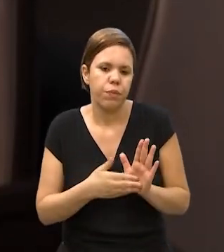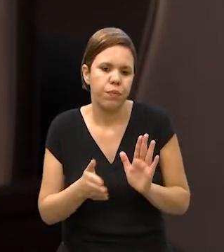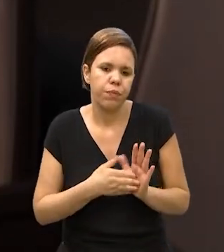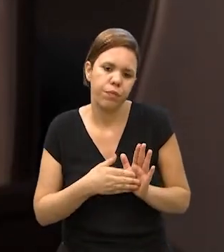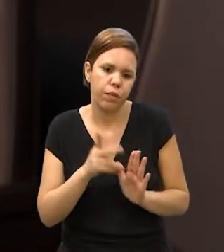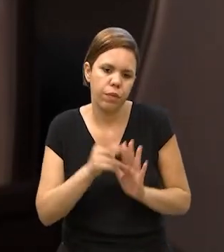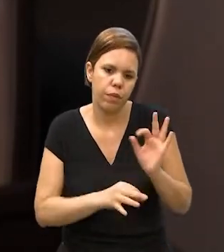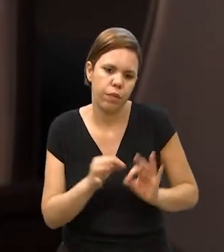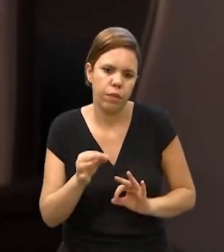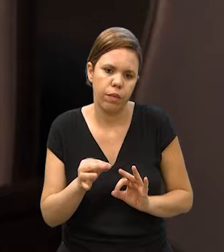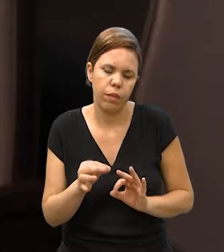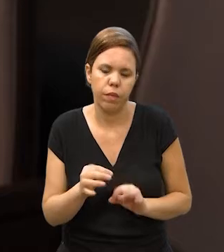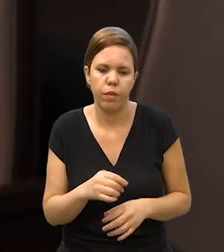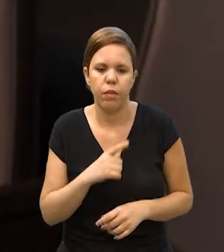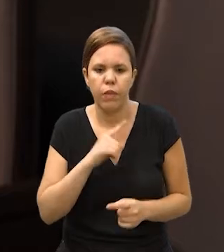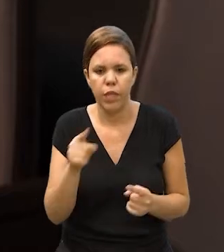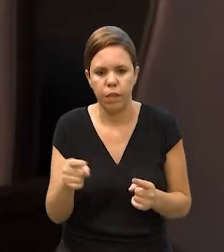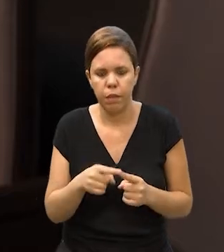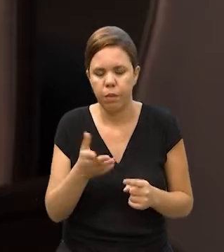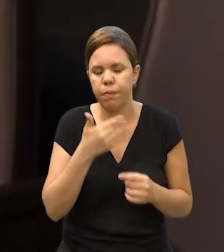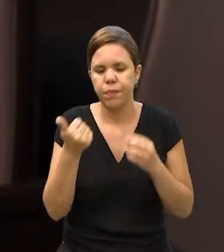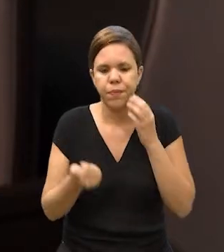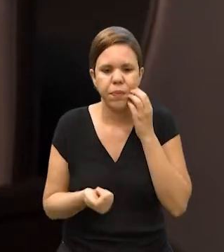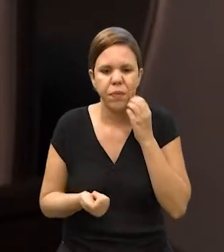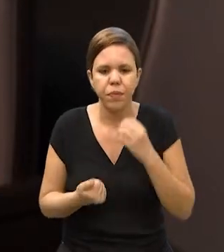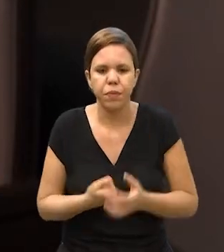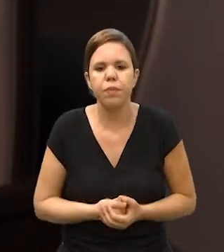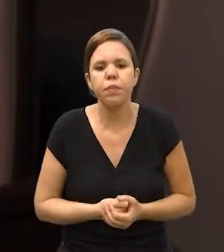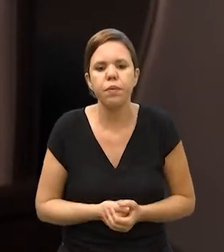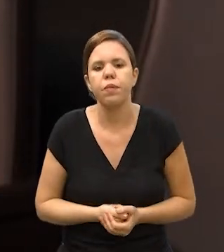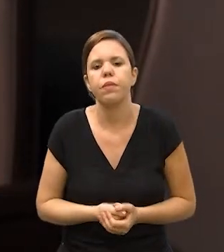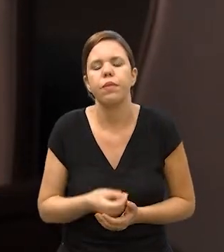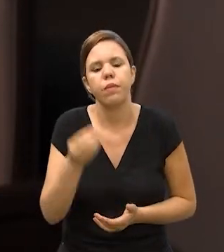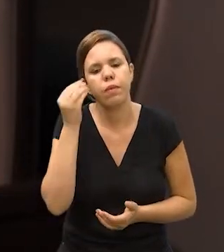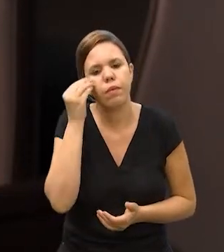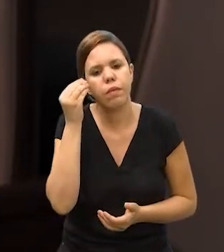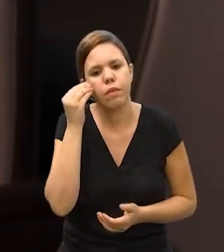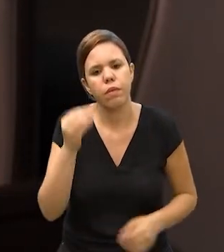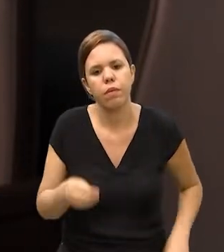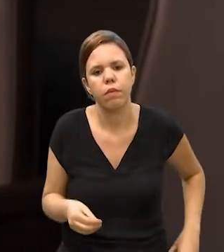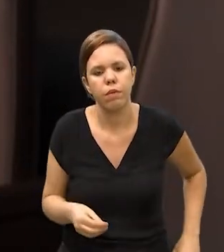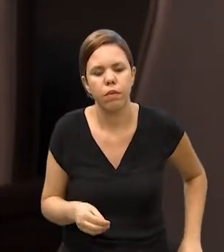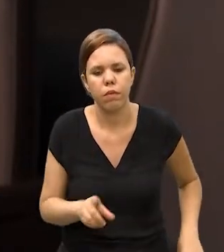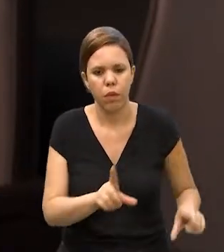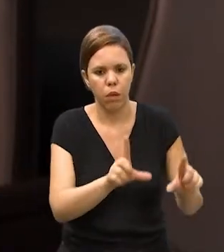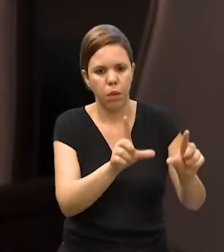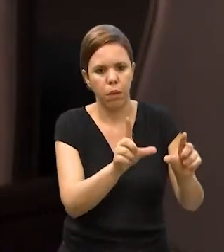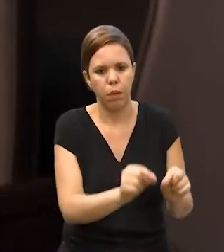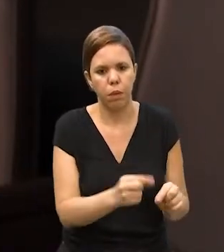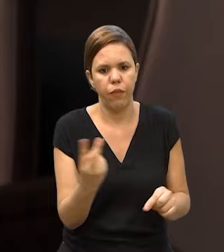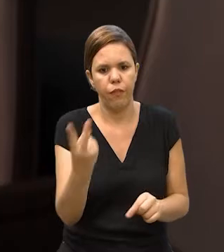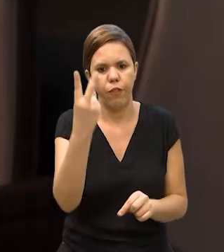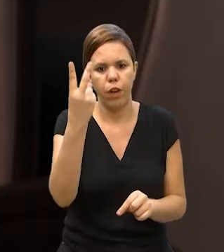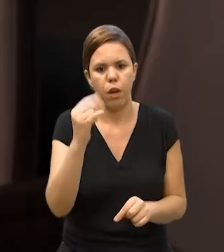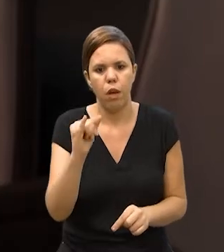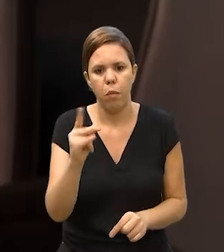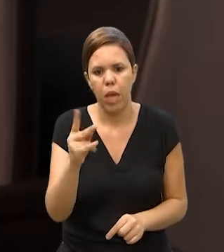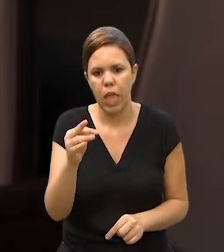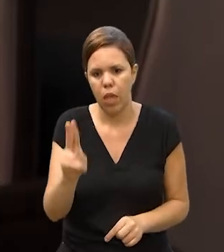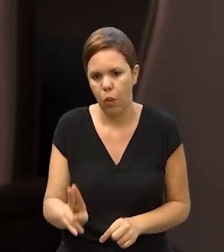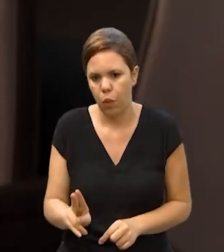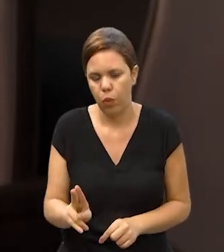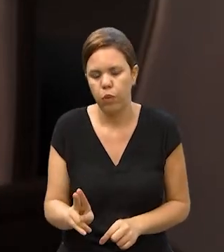propusemos um projeto que visava melhorar e tentar reduzir esse valor do IPTU, né, mexendo